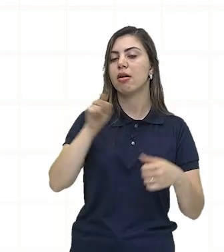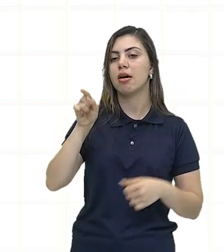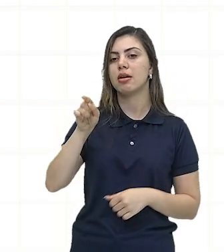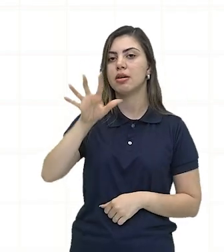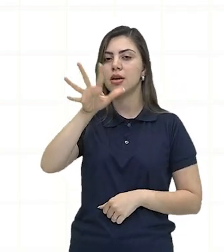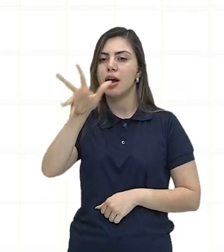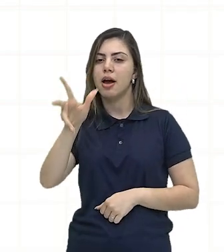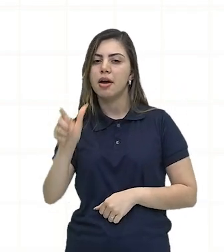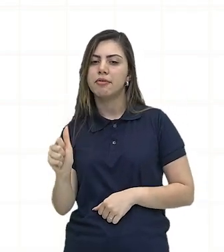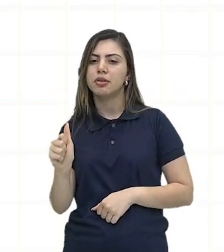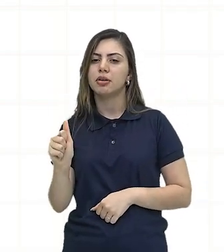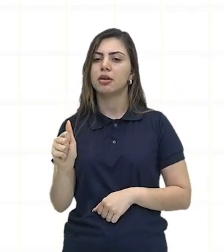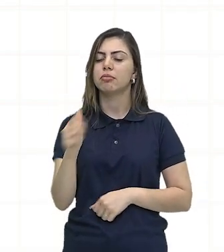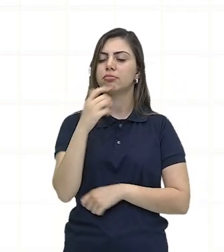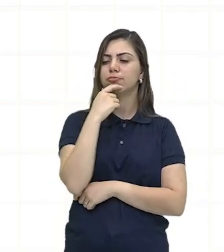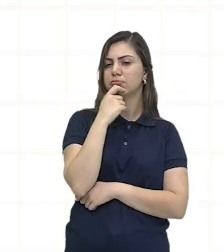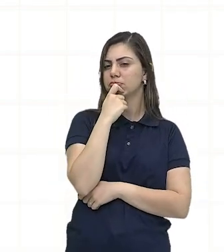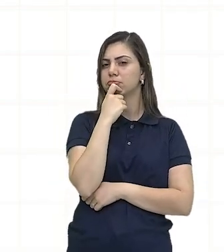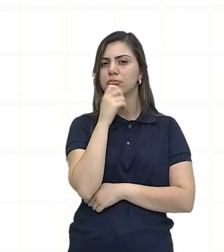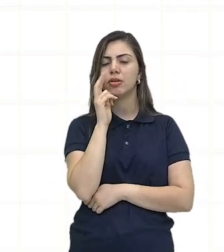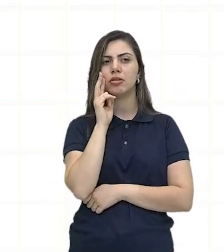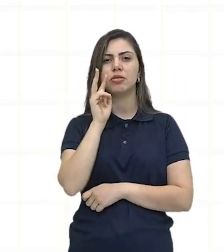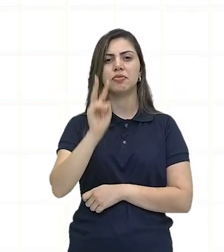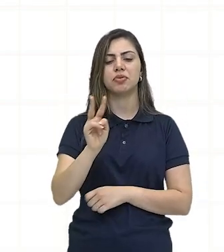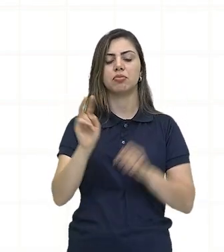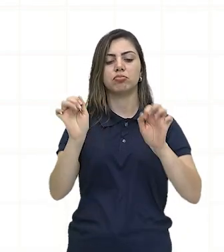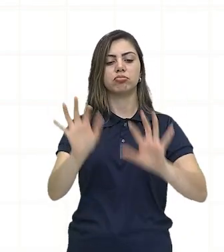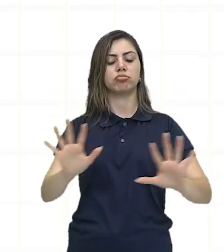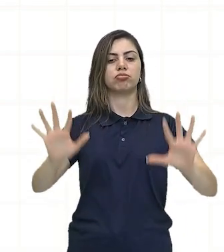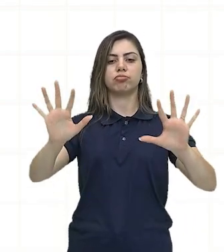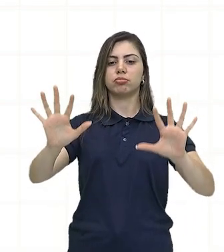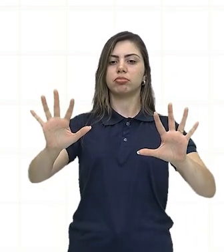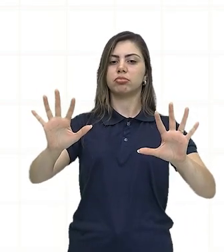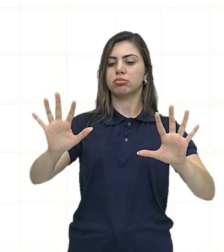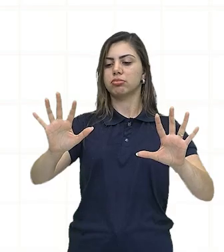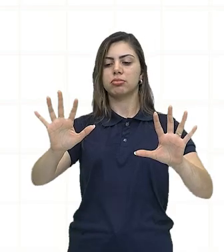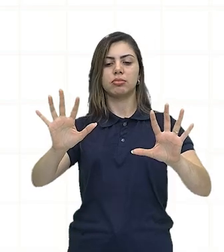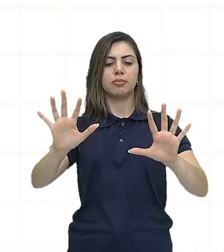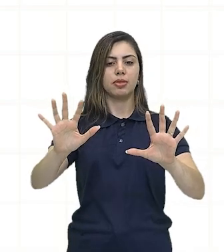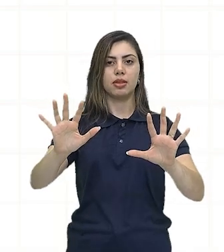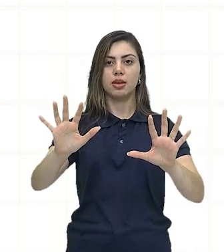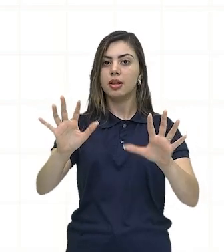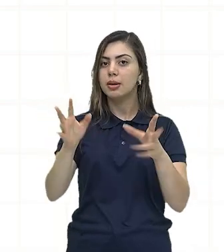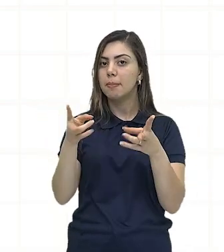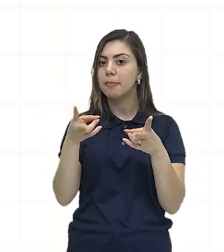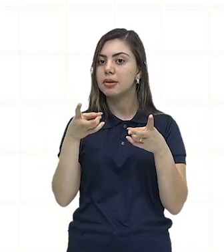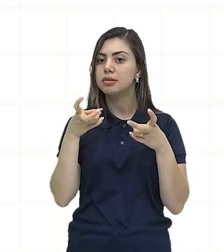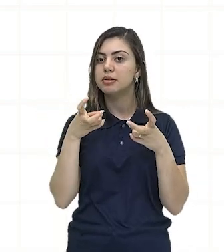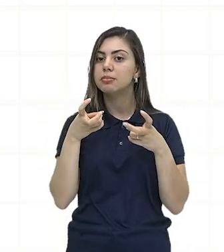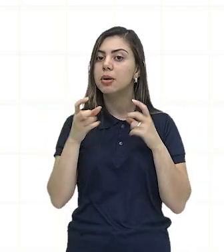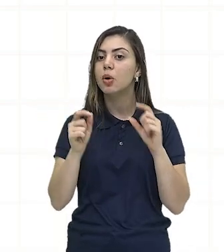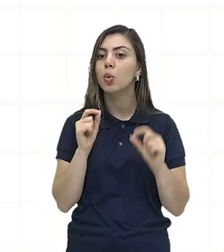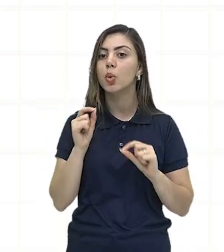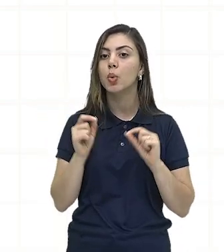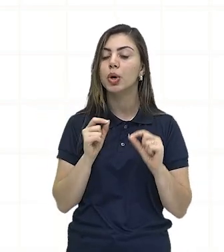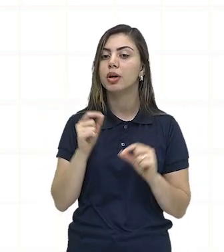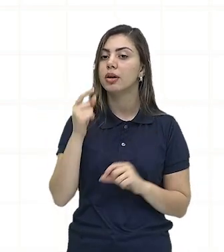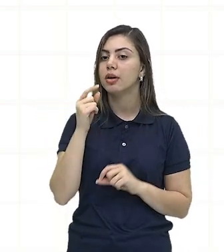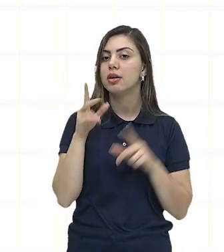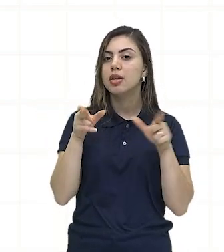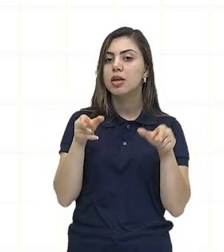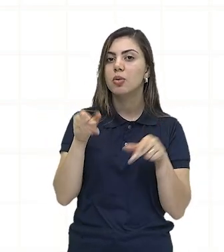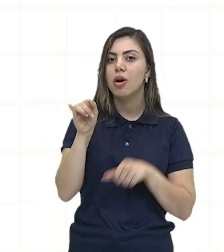a observação de Wegener se baseia aqui nesse